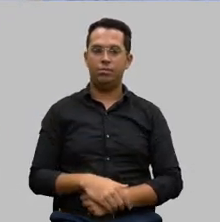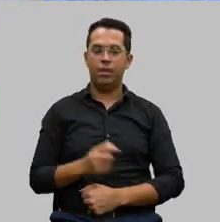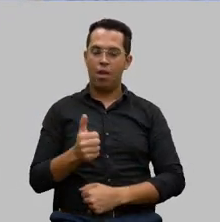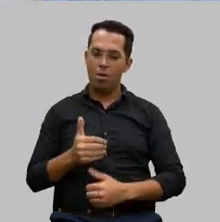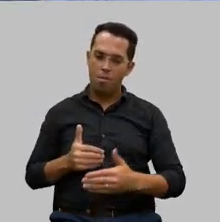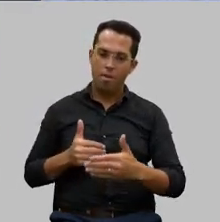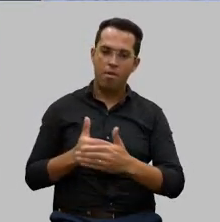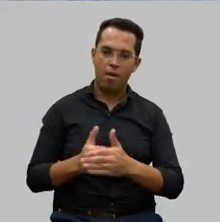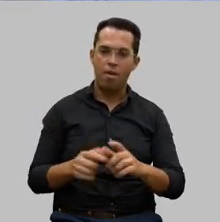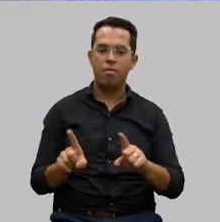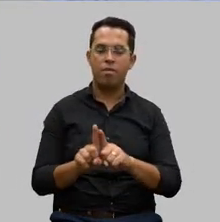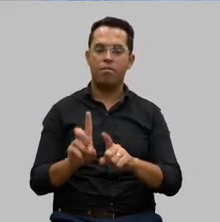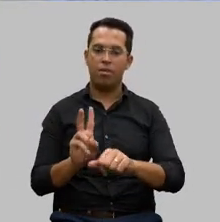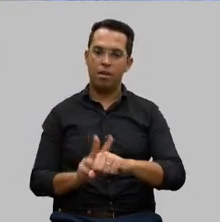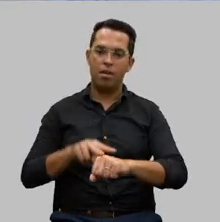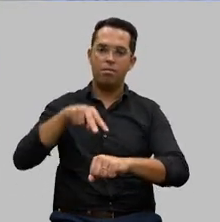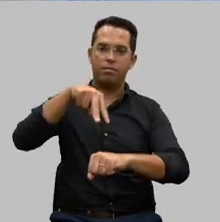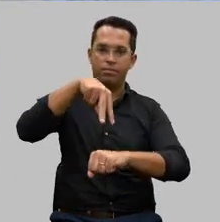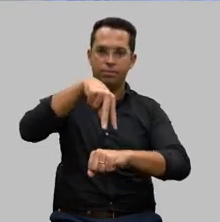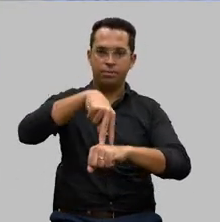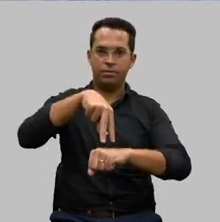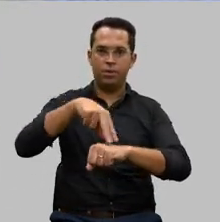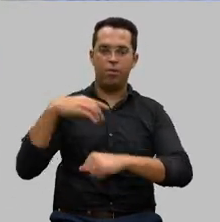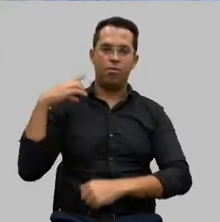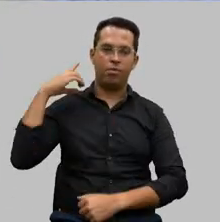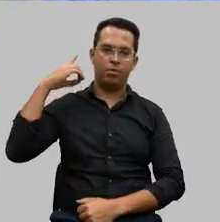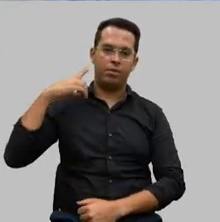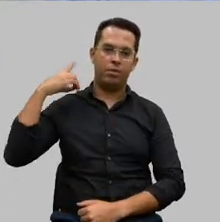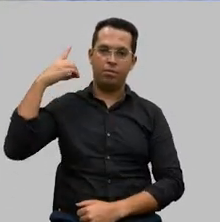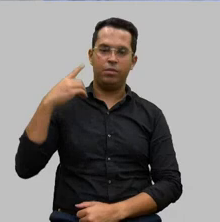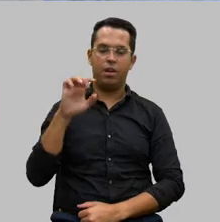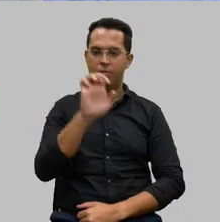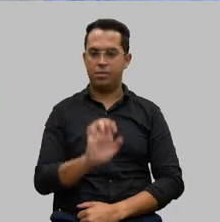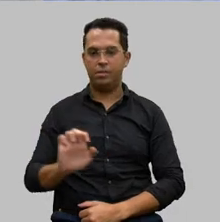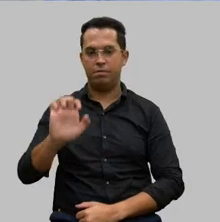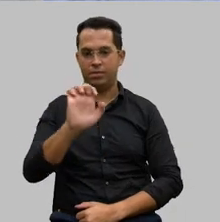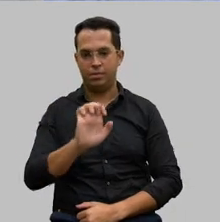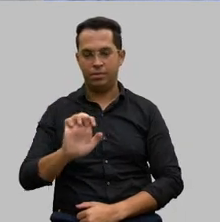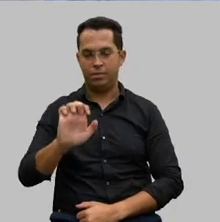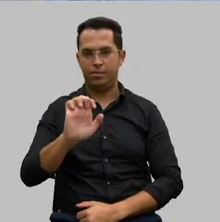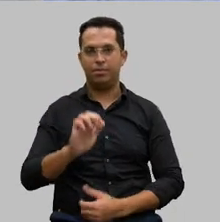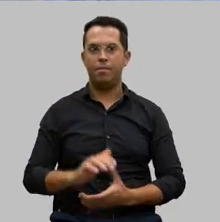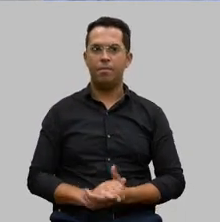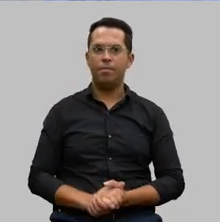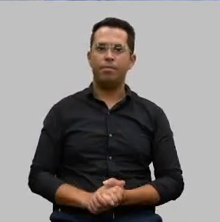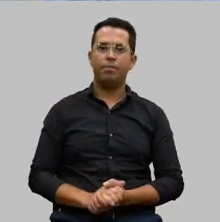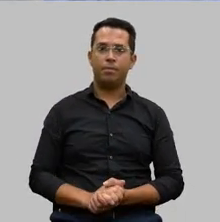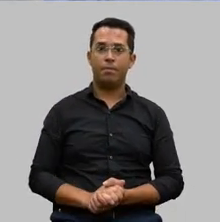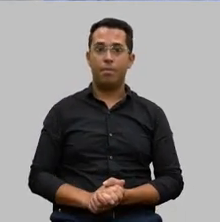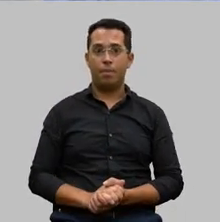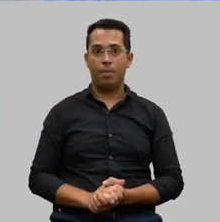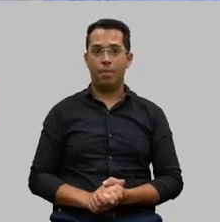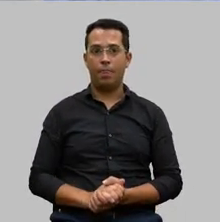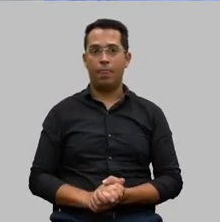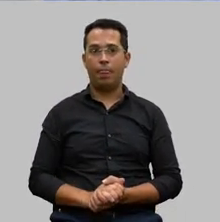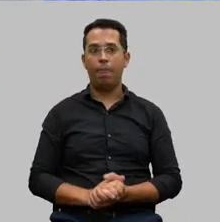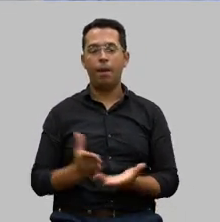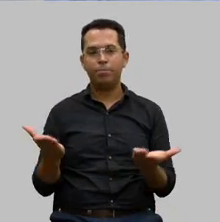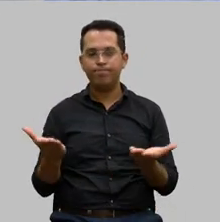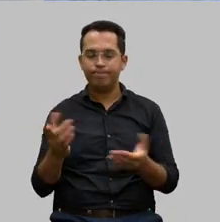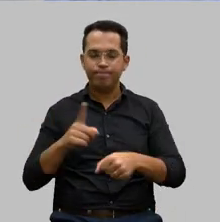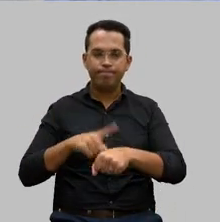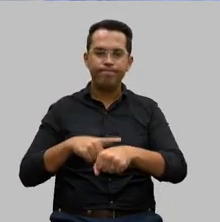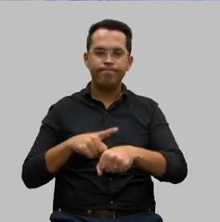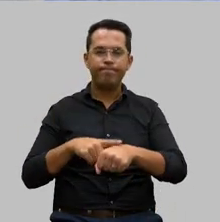metropolitana como deputado estadual não tenho dúvida disso nós temos quatro inscrições Como eu disse por conta do nosso tempo eu quero abrir para que os as